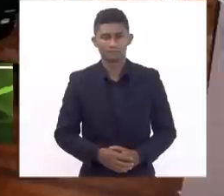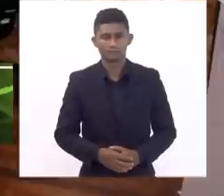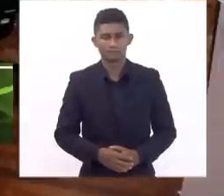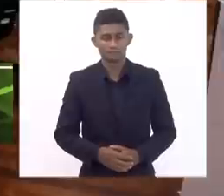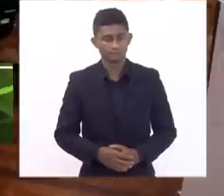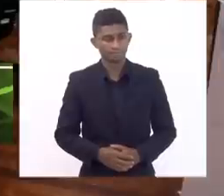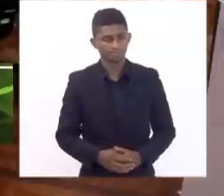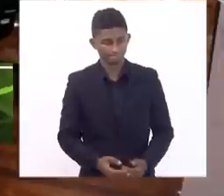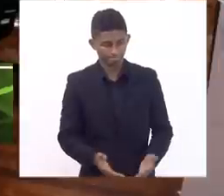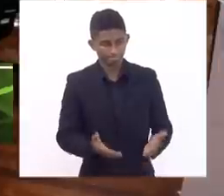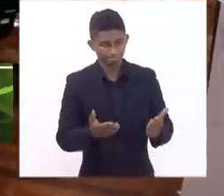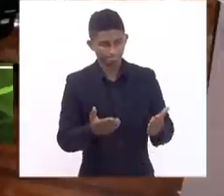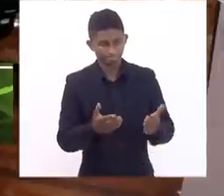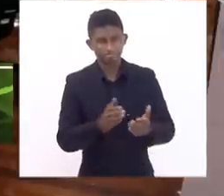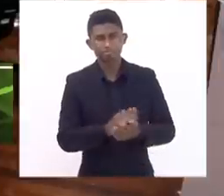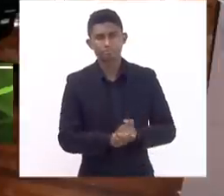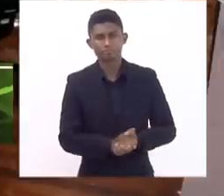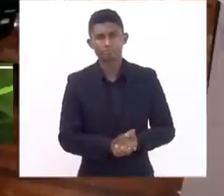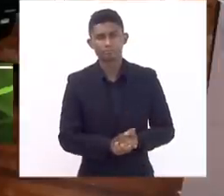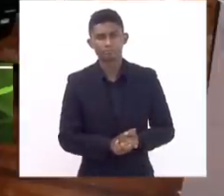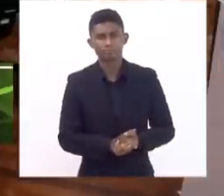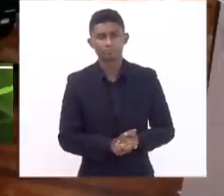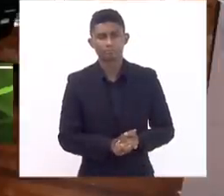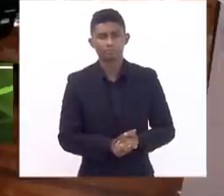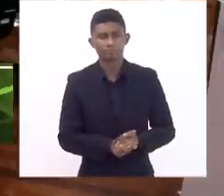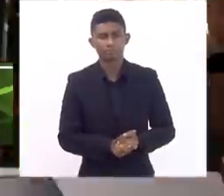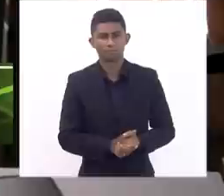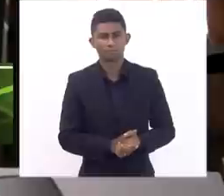Senhor presidente, este